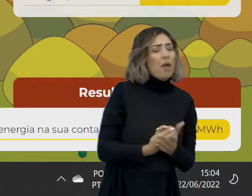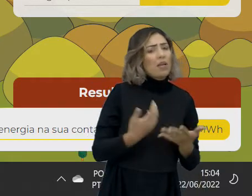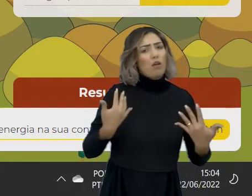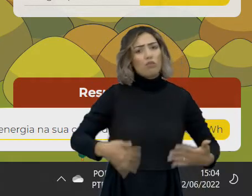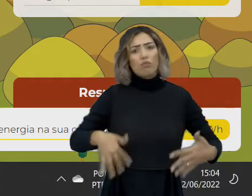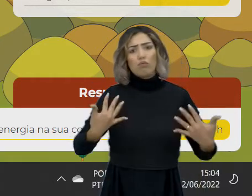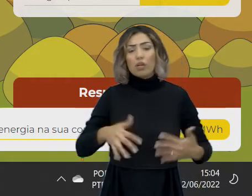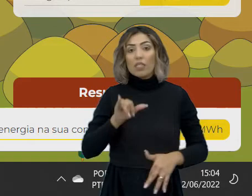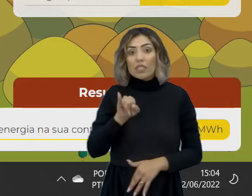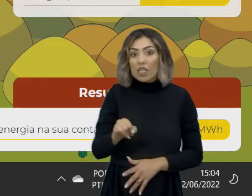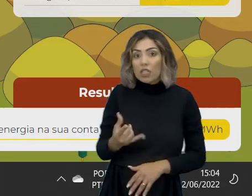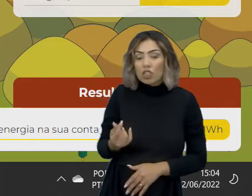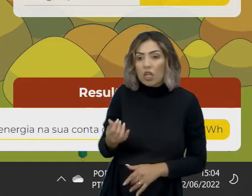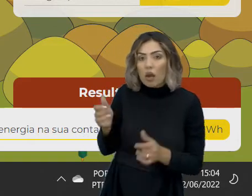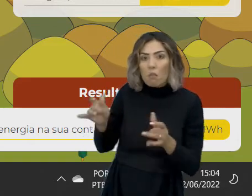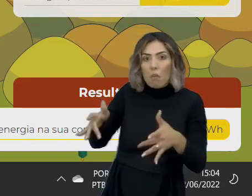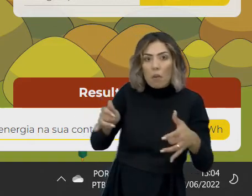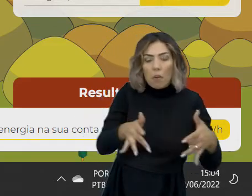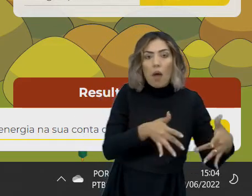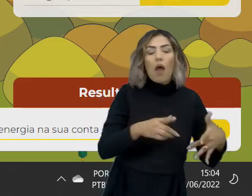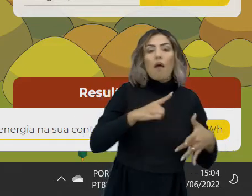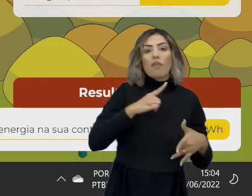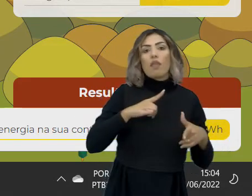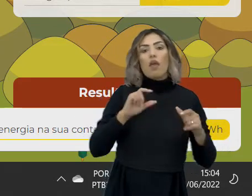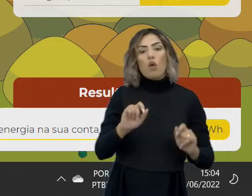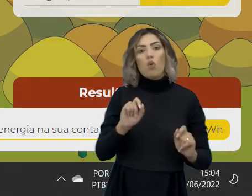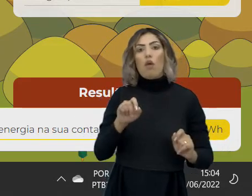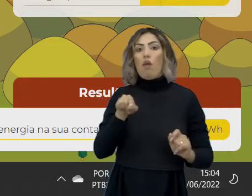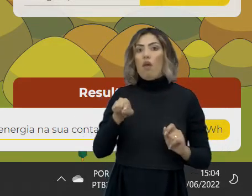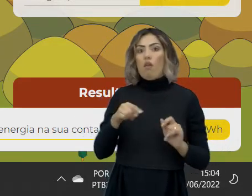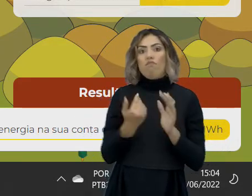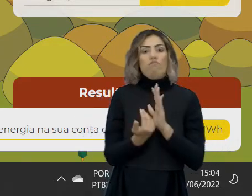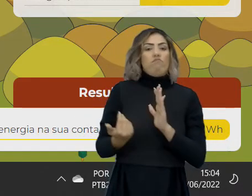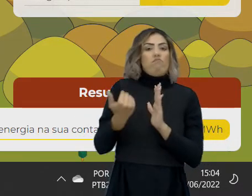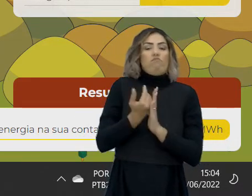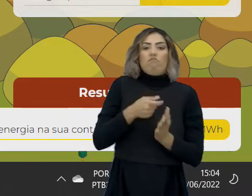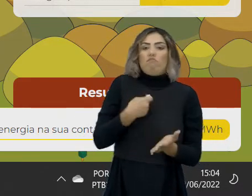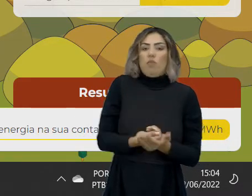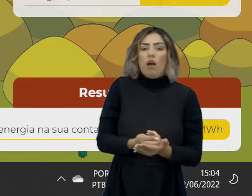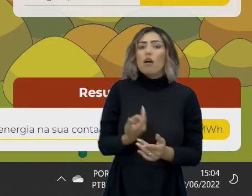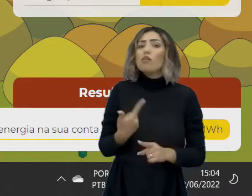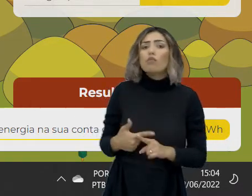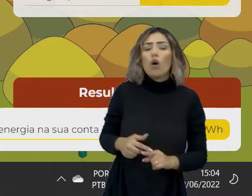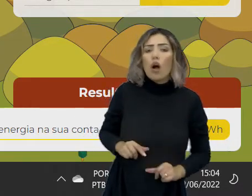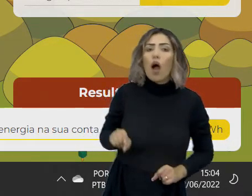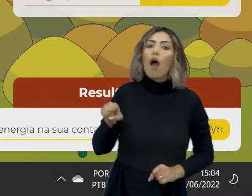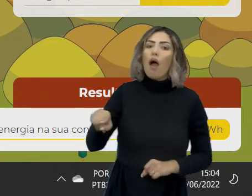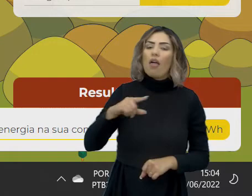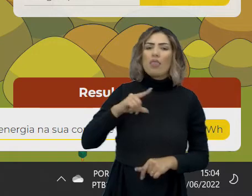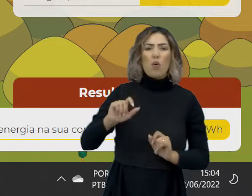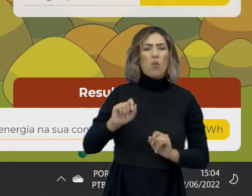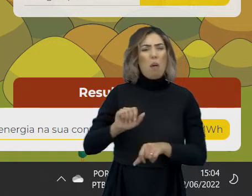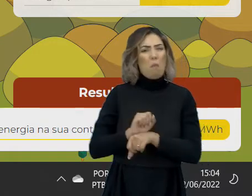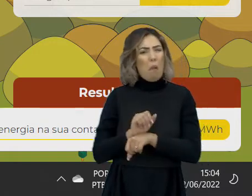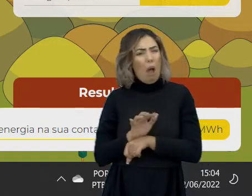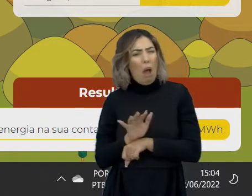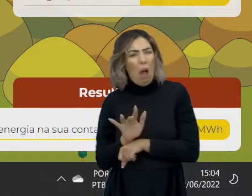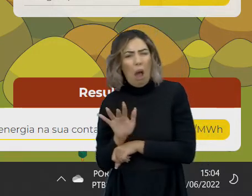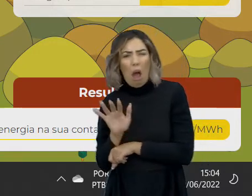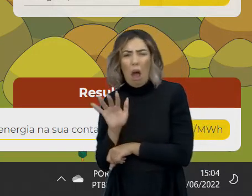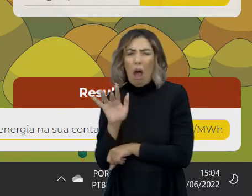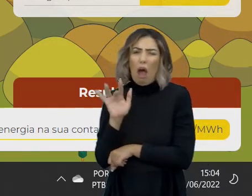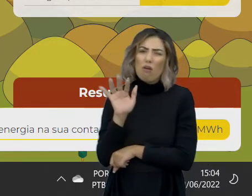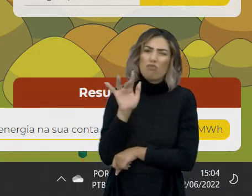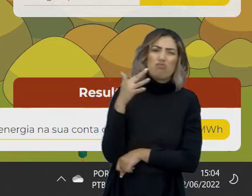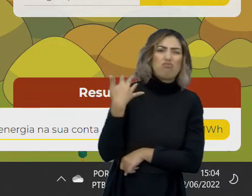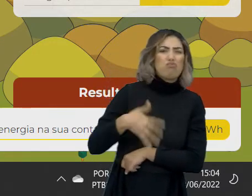em dinheiro, veja que você está incluindo a tarifa ali, né? De carbono. Porque ela produz muito problema, ó, dióxido de carbono